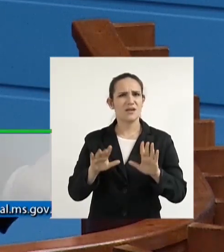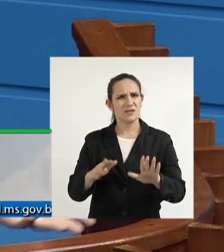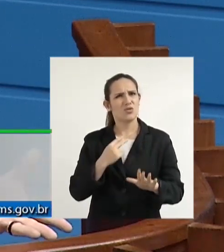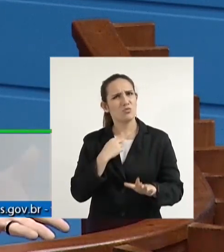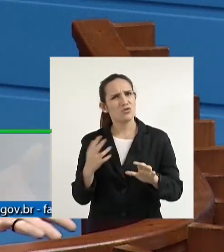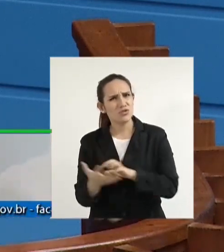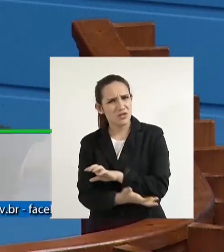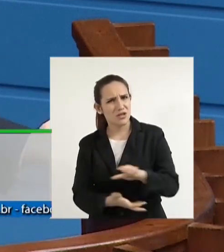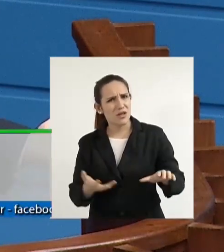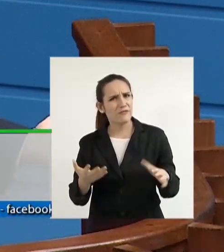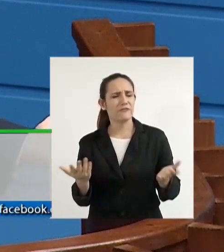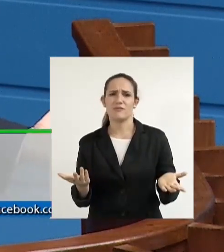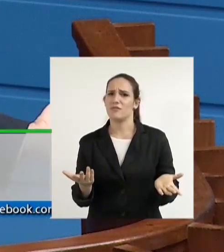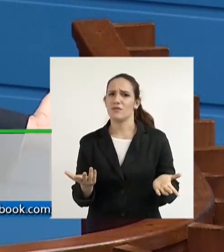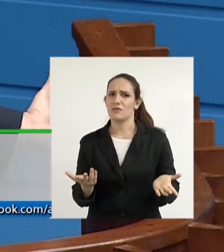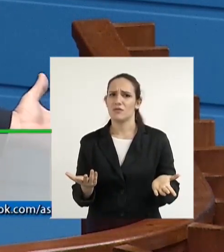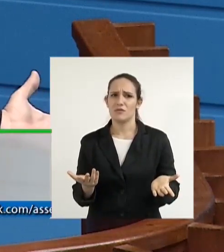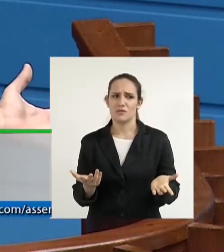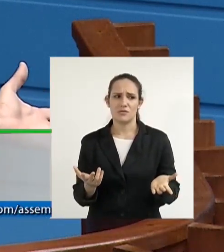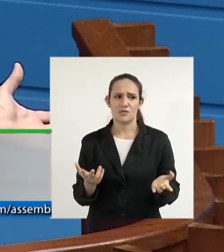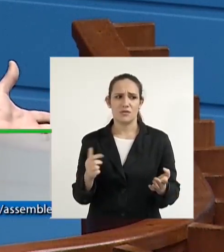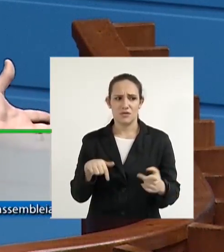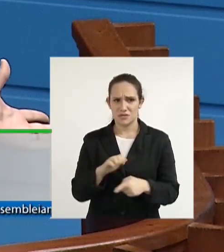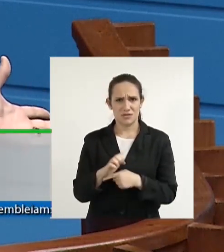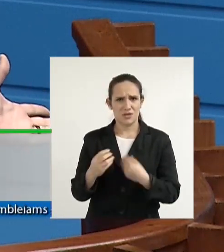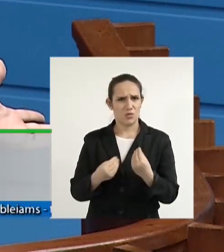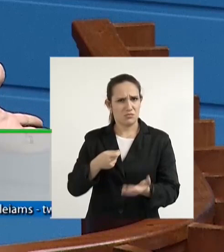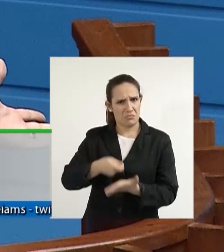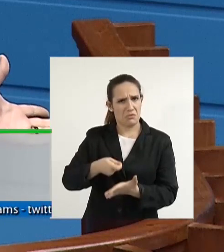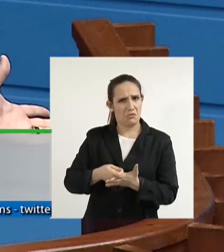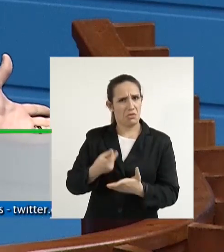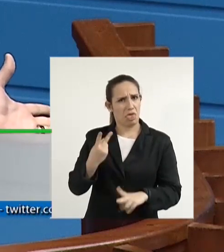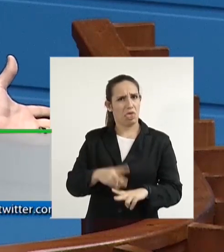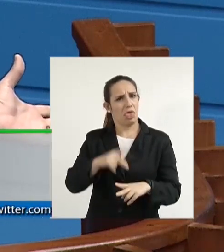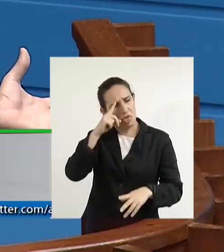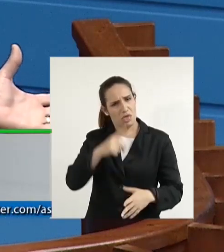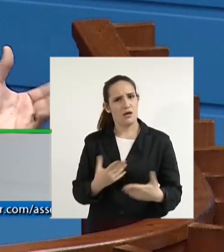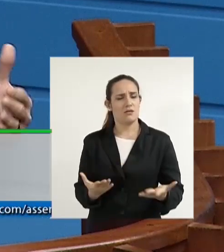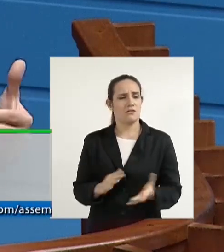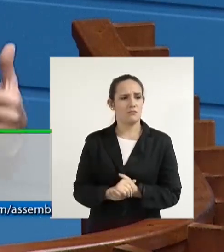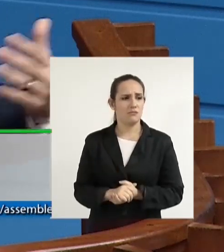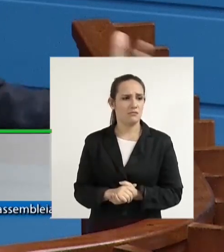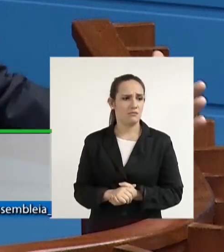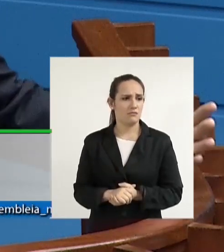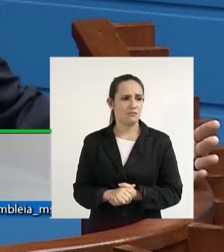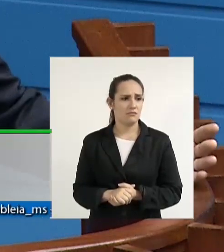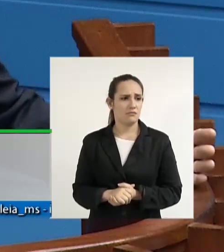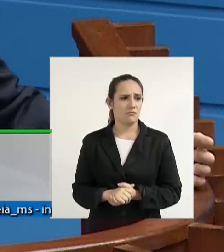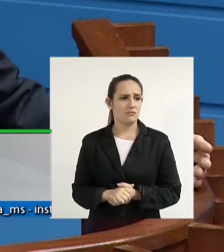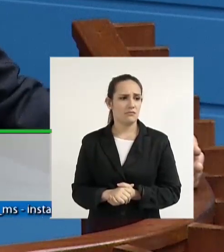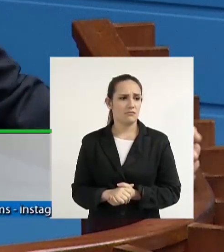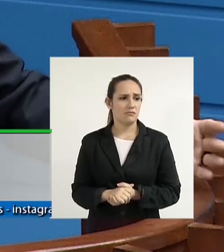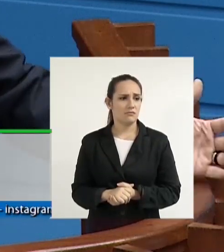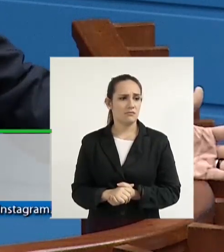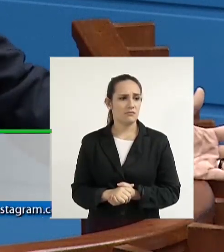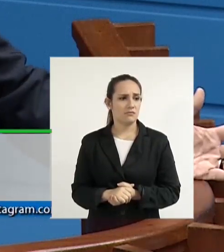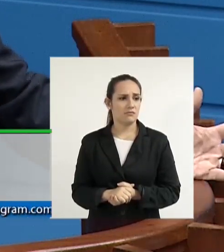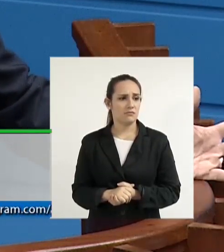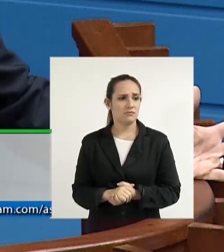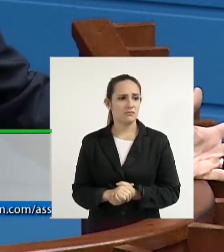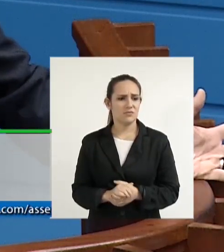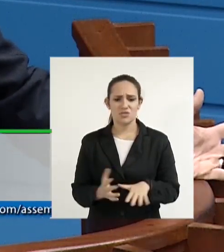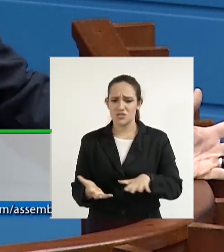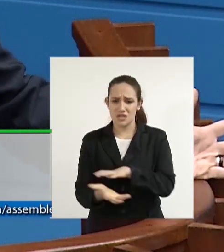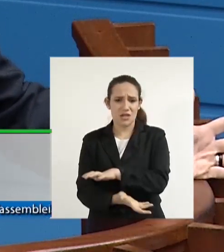greve. Então, que estado é esse que nós estamos vivendo, né? A greve é